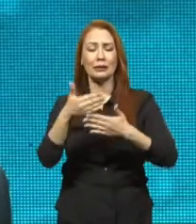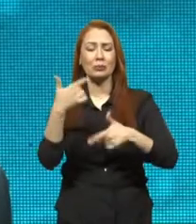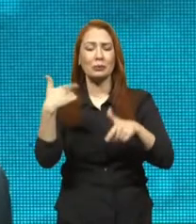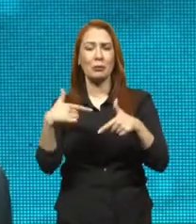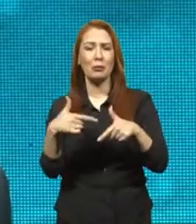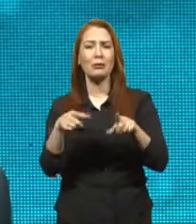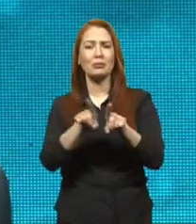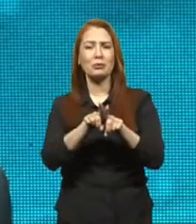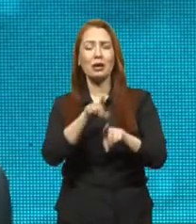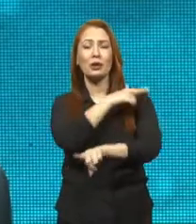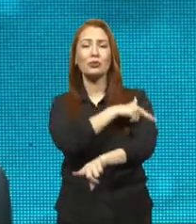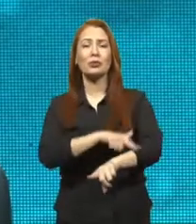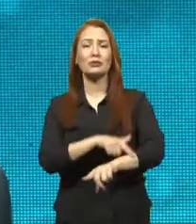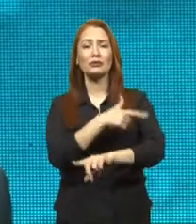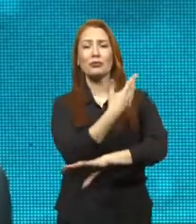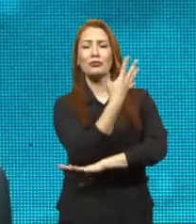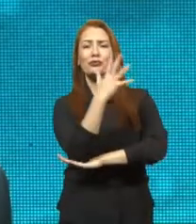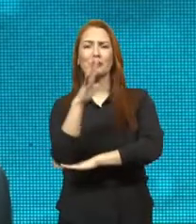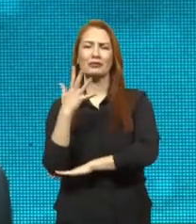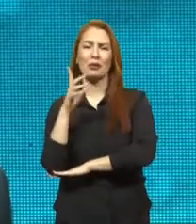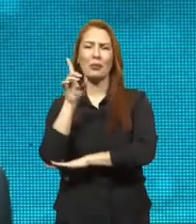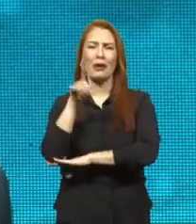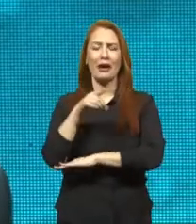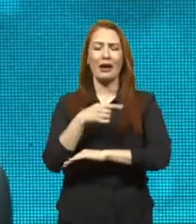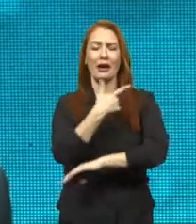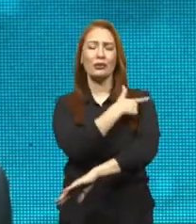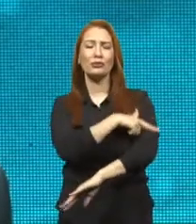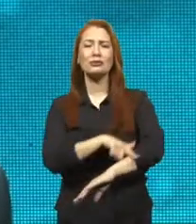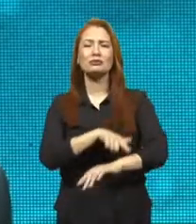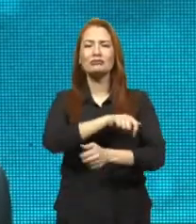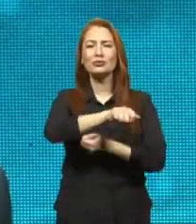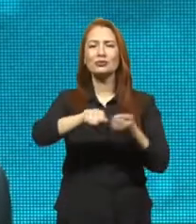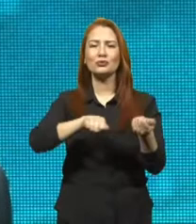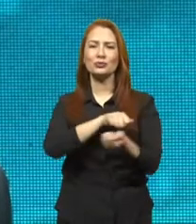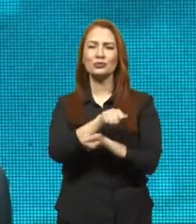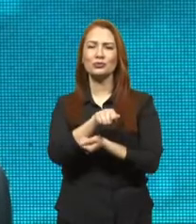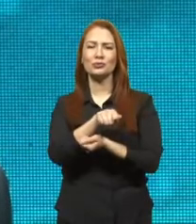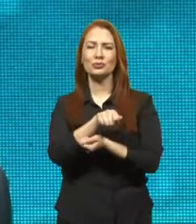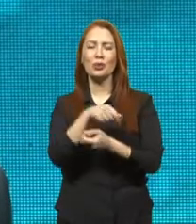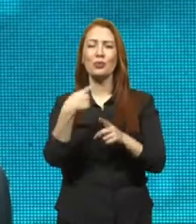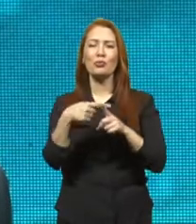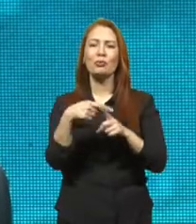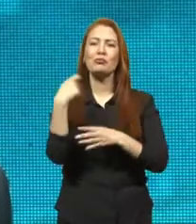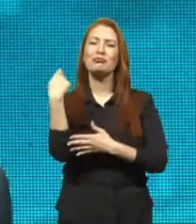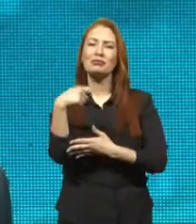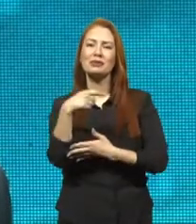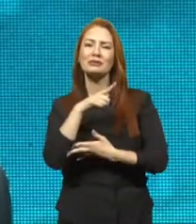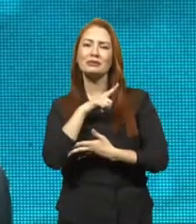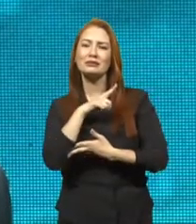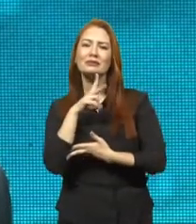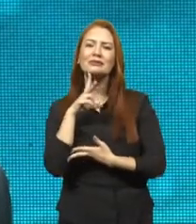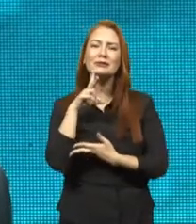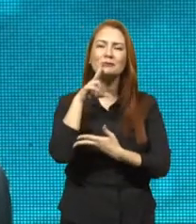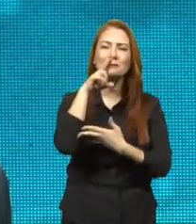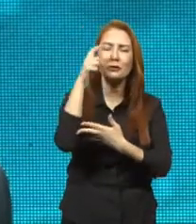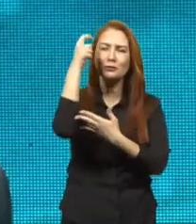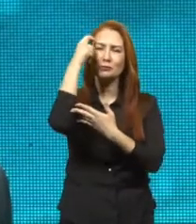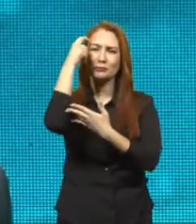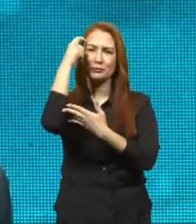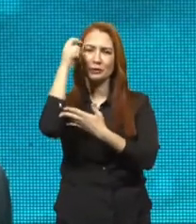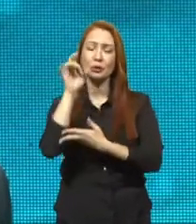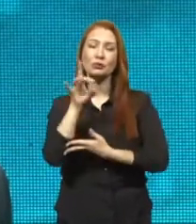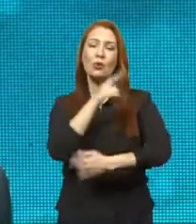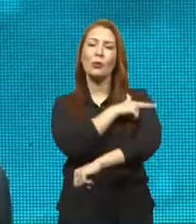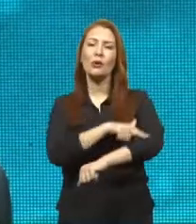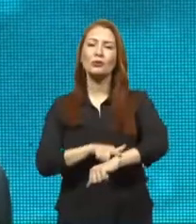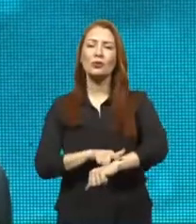da educação para o desenvolvimento sustentável, que é isso que precisa acontecer muito fortemente, porque só com educação, isso é o início de tudo,